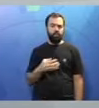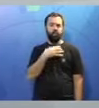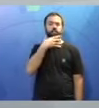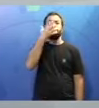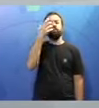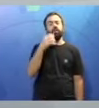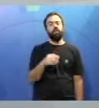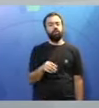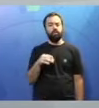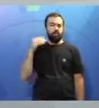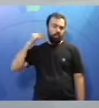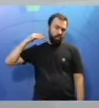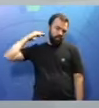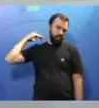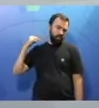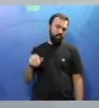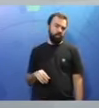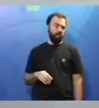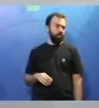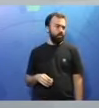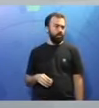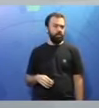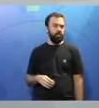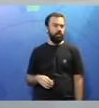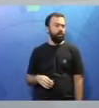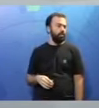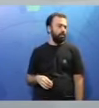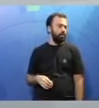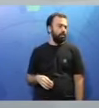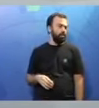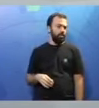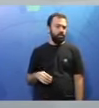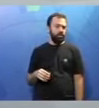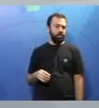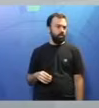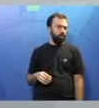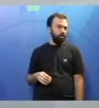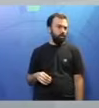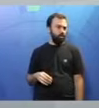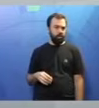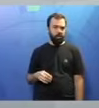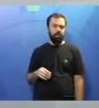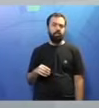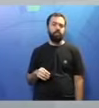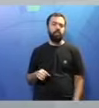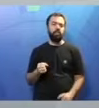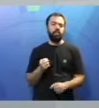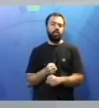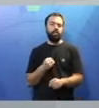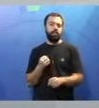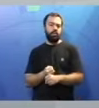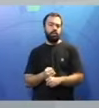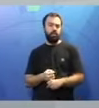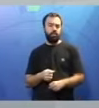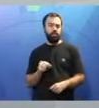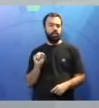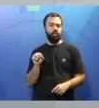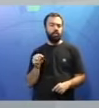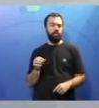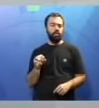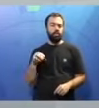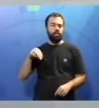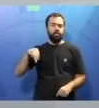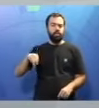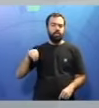girafa, camelo. Eles produzem uma substância chamada metano, que é uma substância que existia